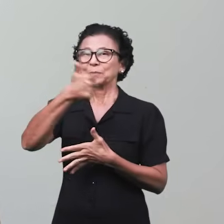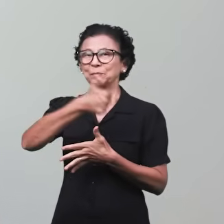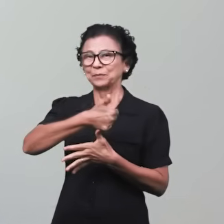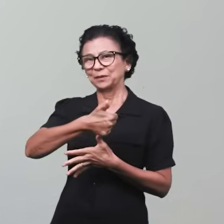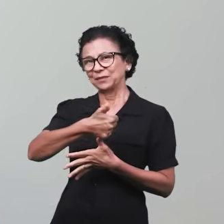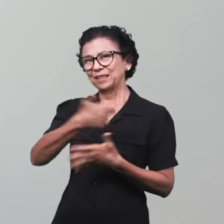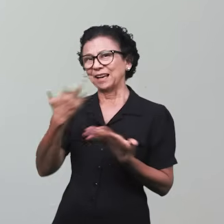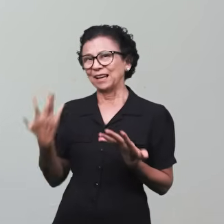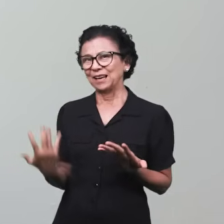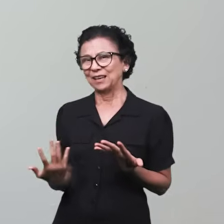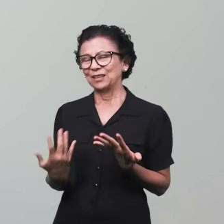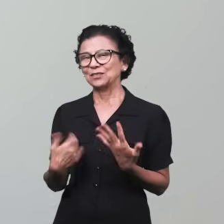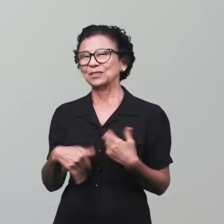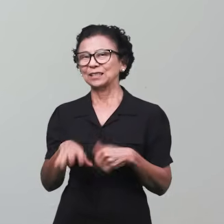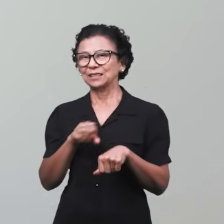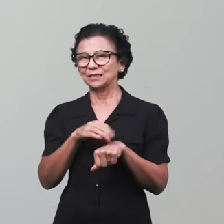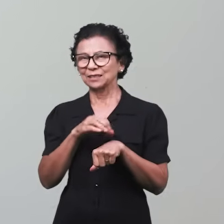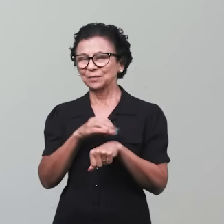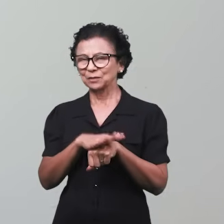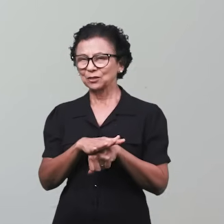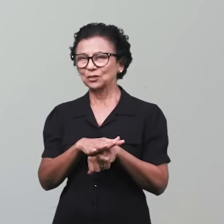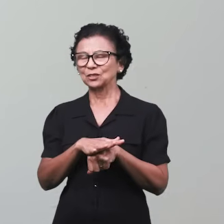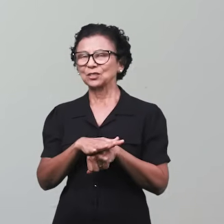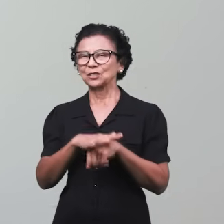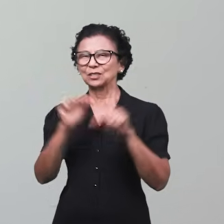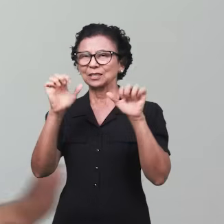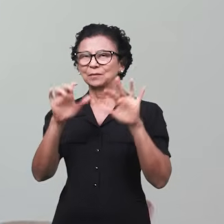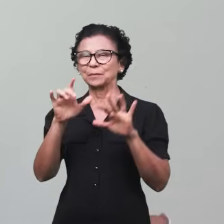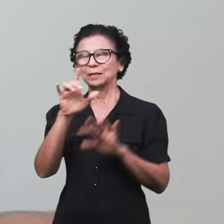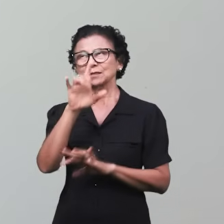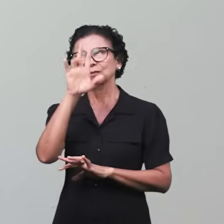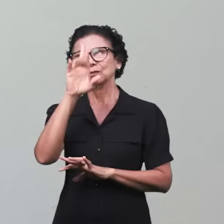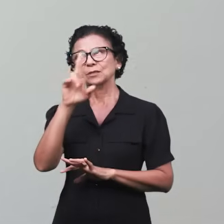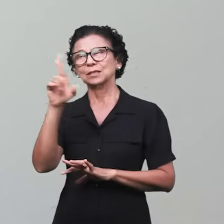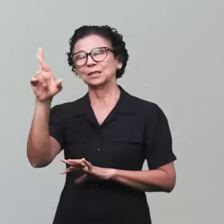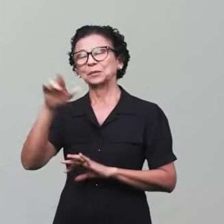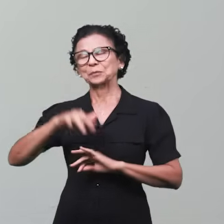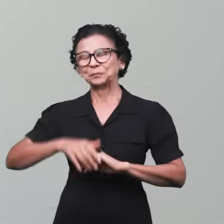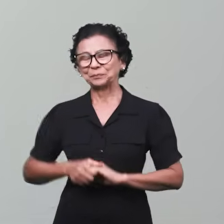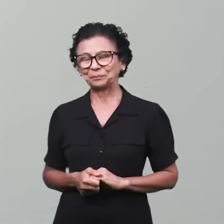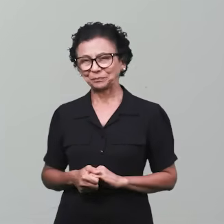maravilhas que o Senhor tem feito nas igrejas da América do Sul e do Caribe.